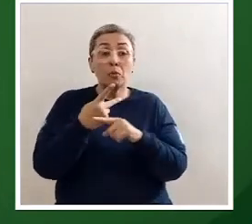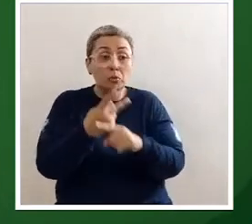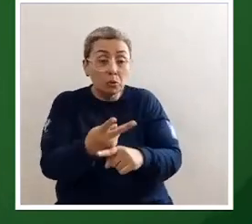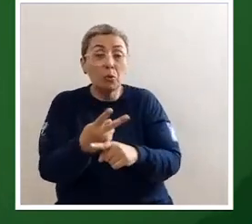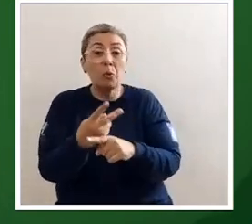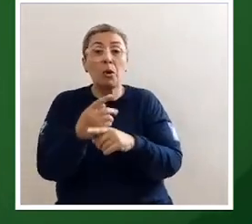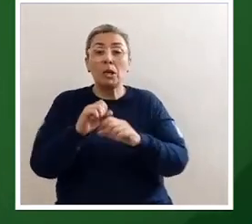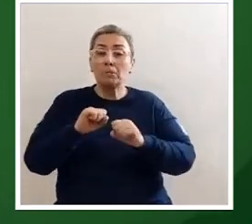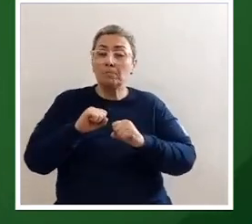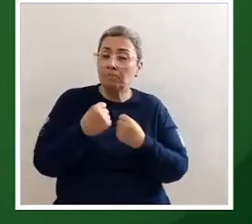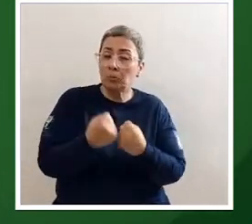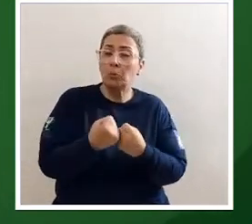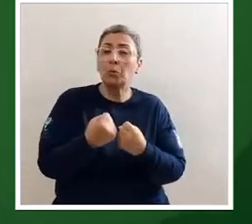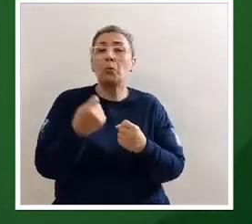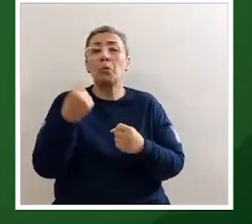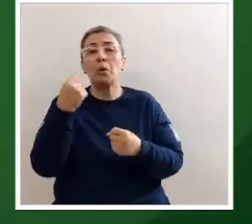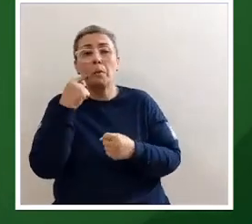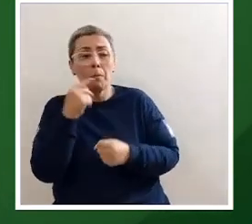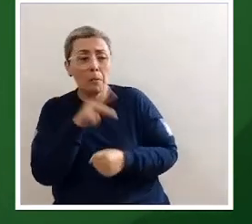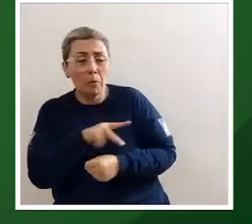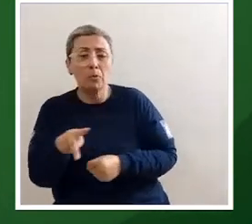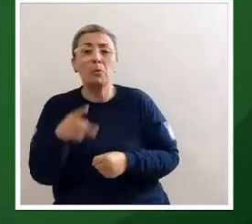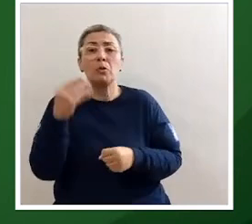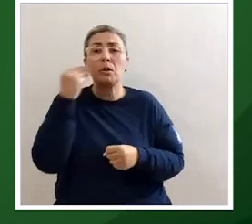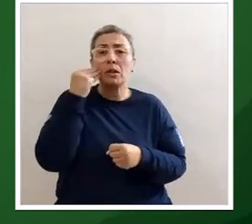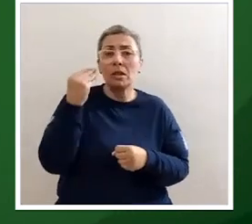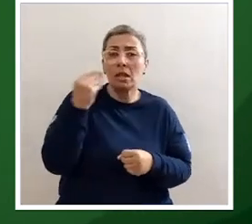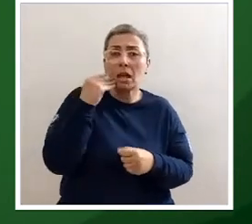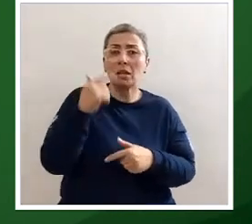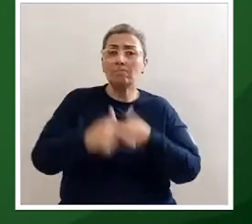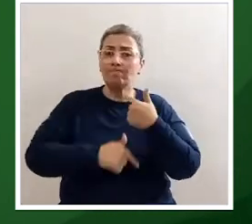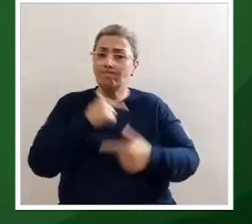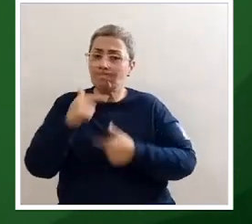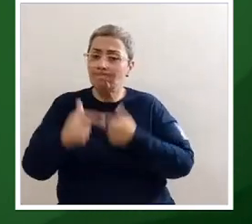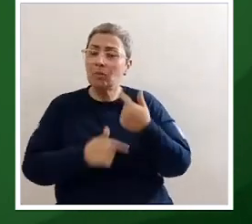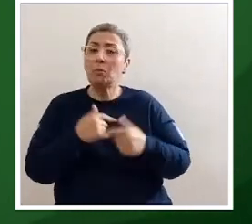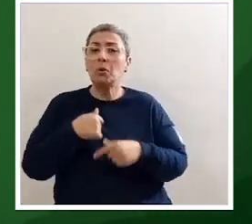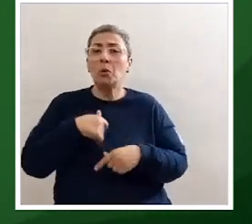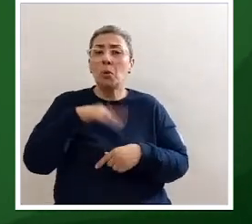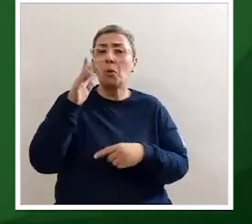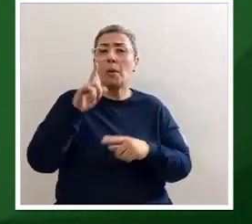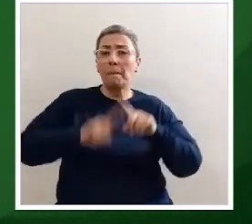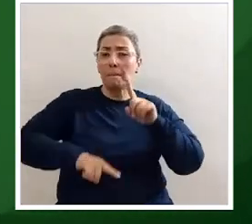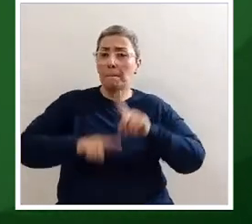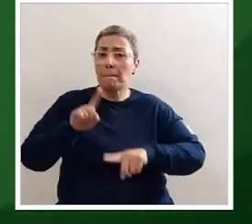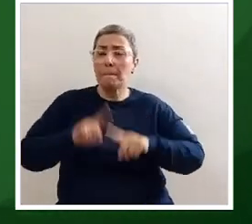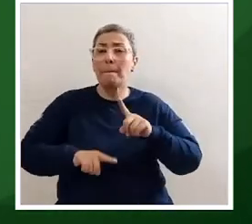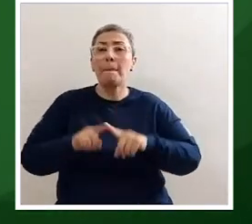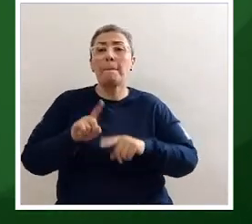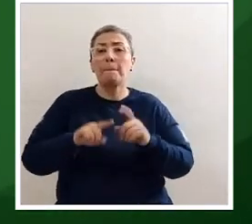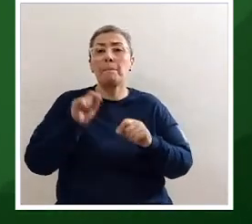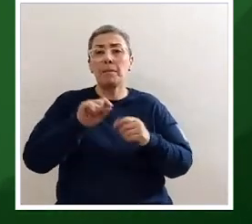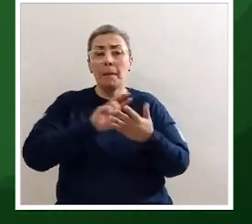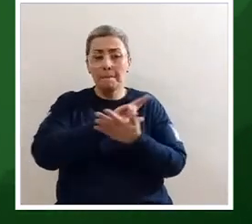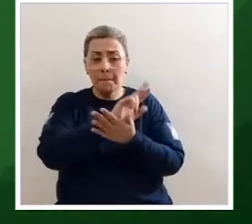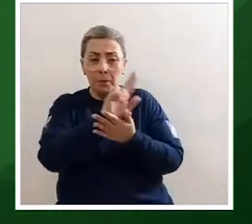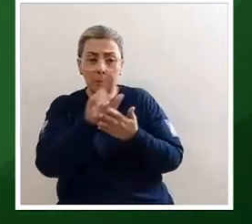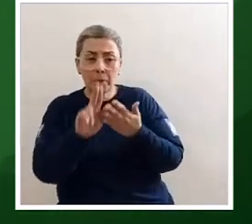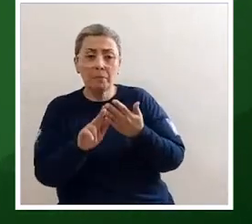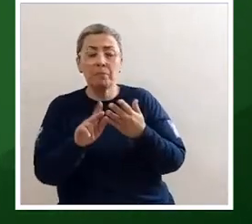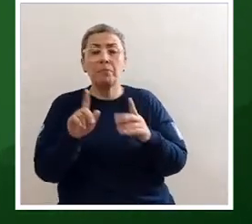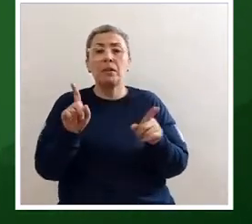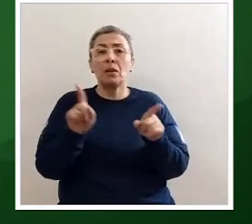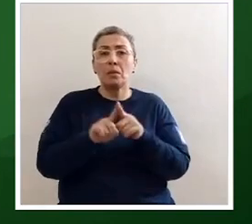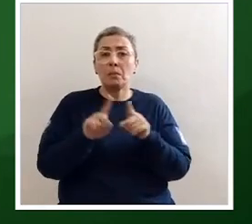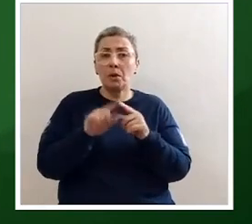esforço para que o professor consiga trabalhar com materiais diversificados